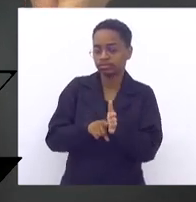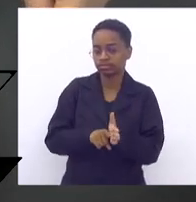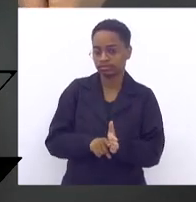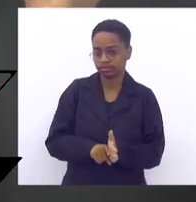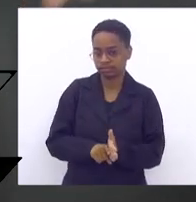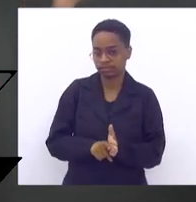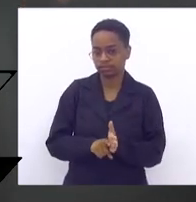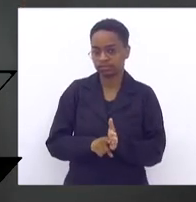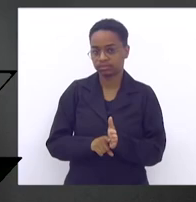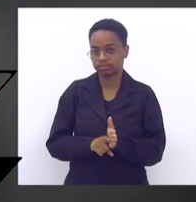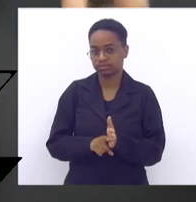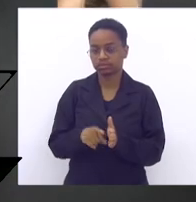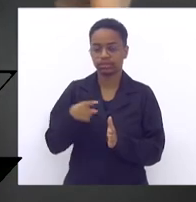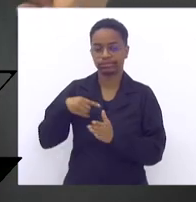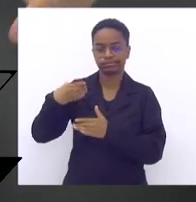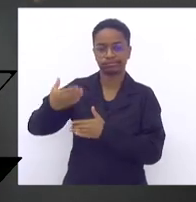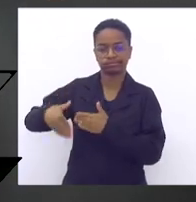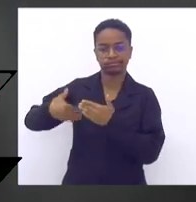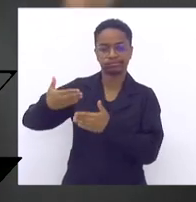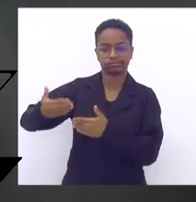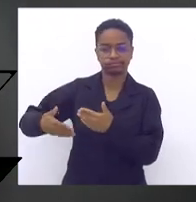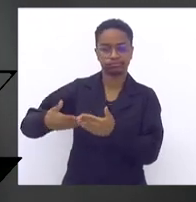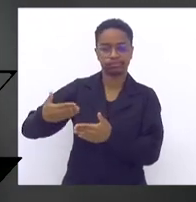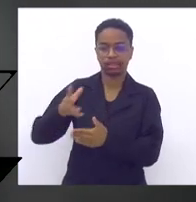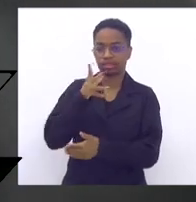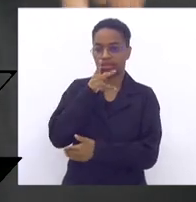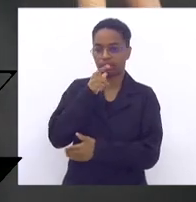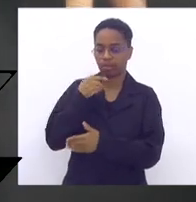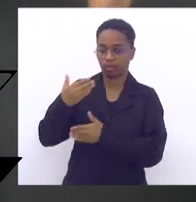o inquérito se arrasta e